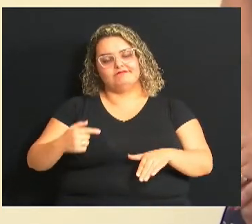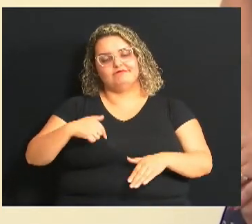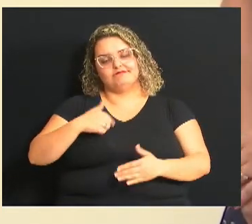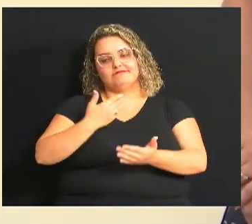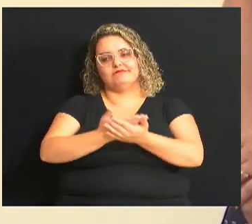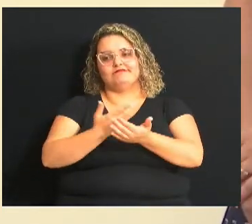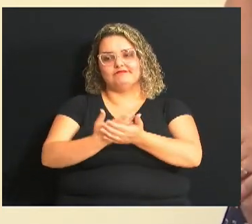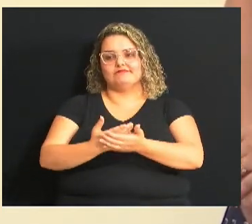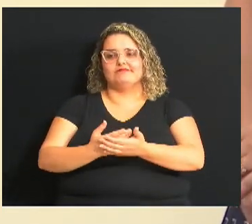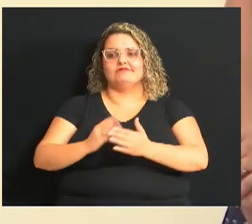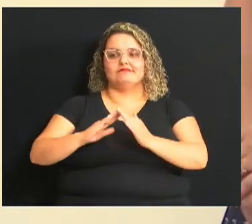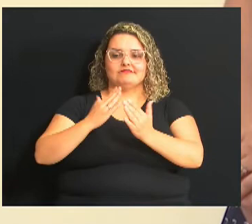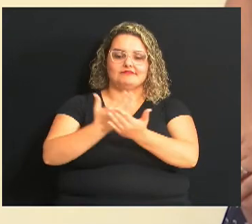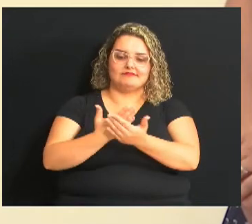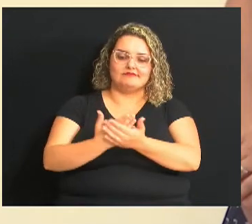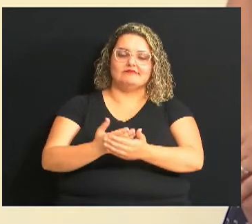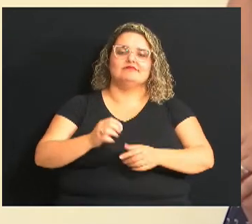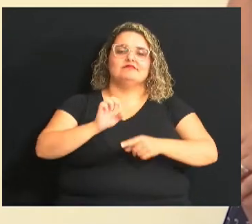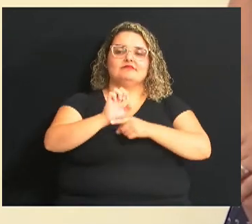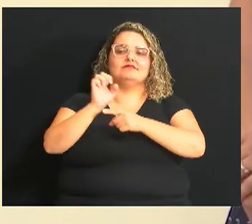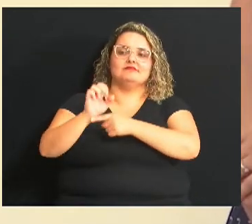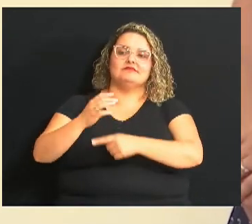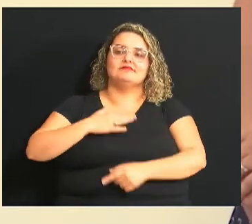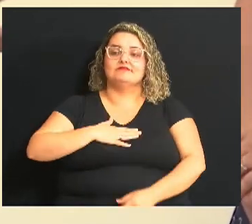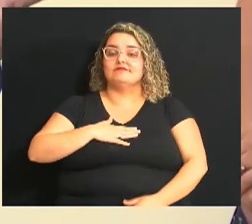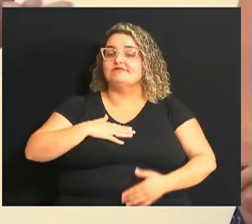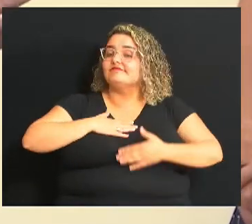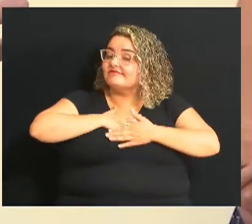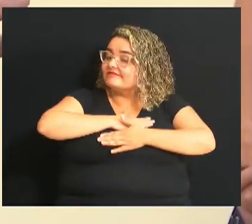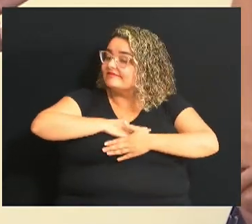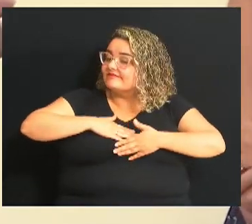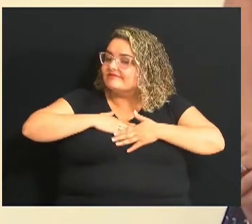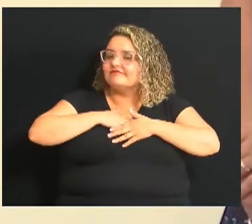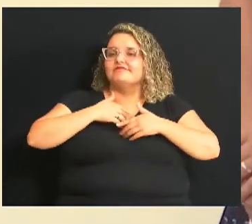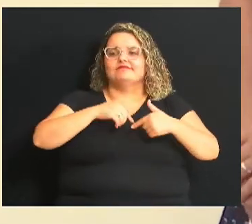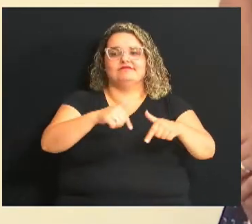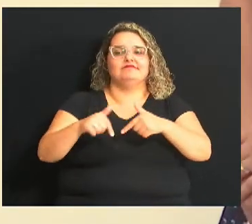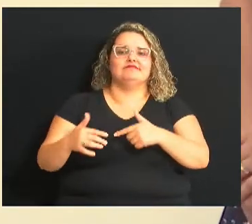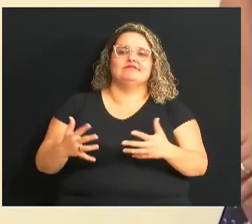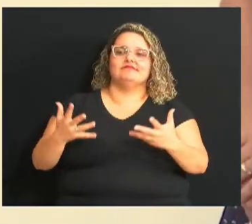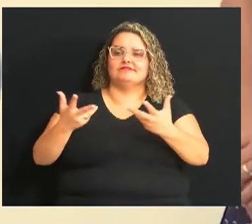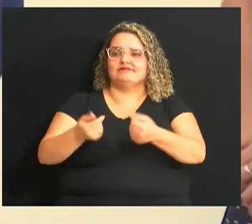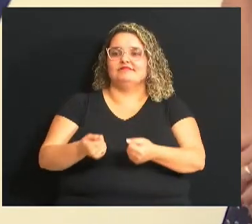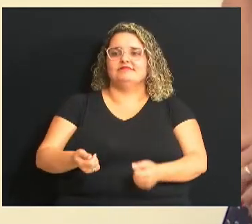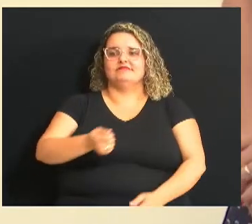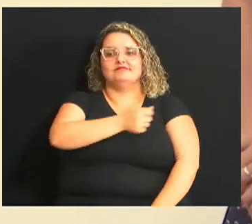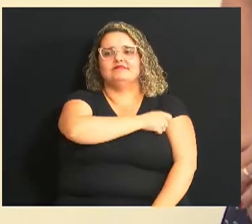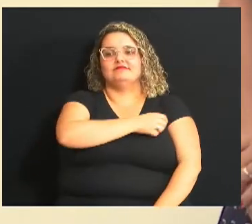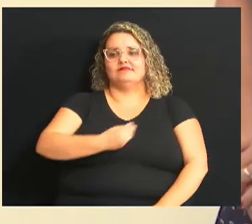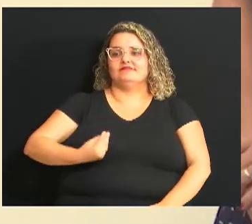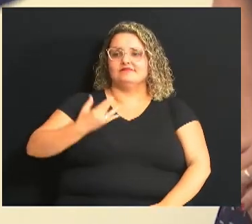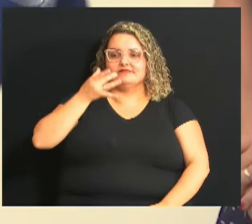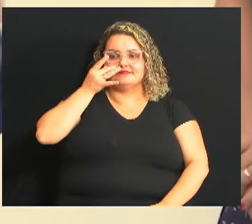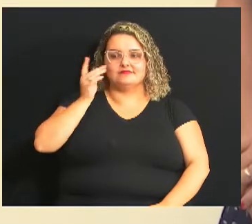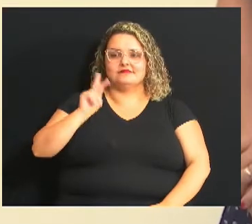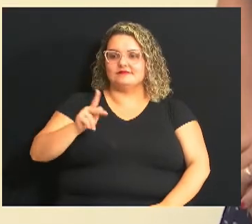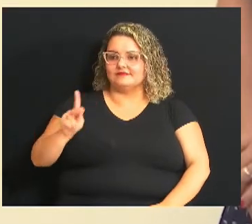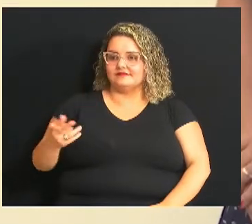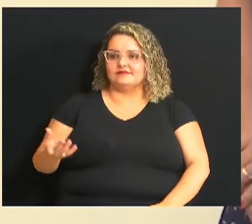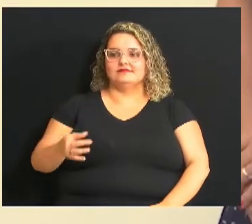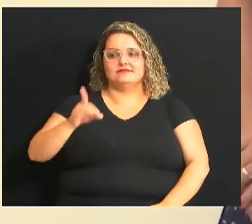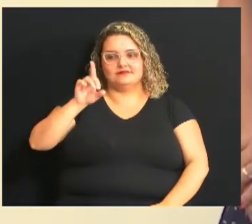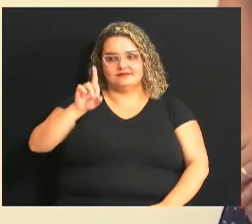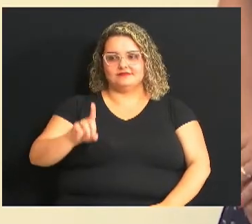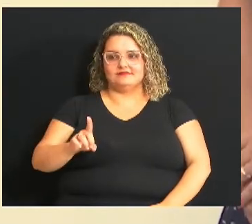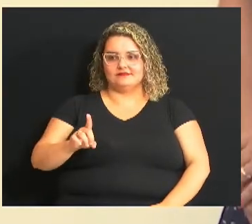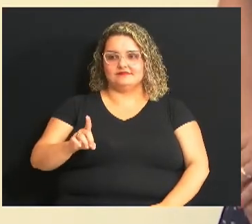para mim, é muito, muito, muito gostoso trabalhar com todos esses alunos maravilhosos que estão aqui, esses professores, diretores,